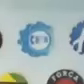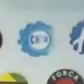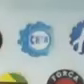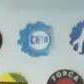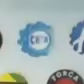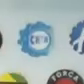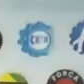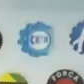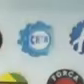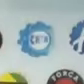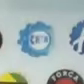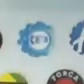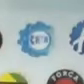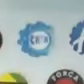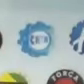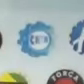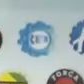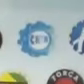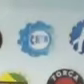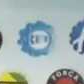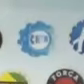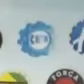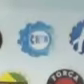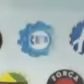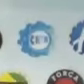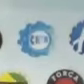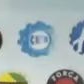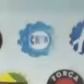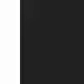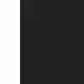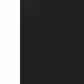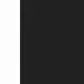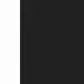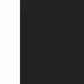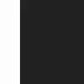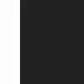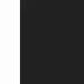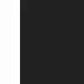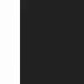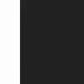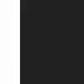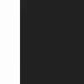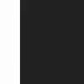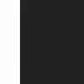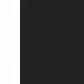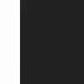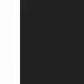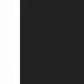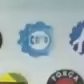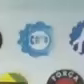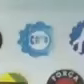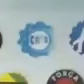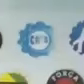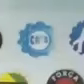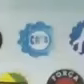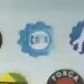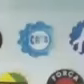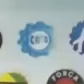sindicato forte, unido aos trabalhadores, Nelson. Pessoas que têm rumo, pessoas que estão lutando com um